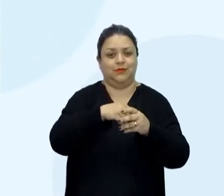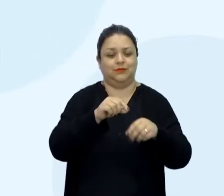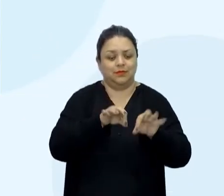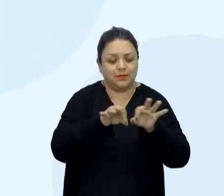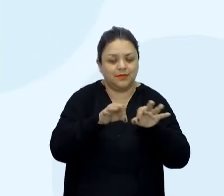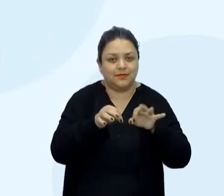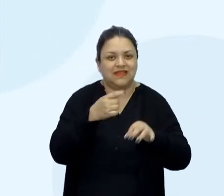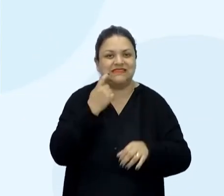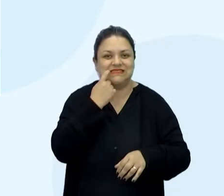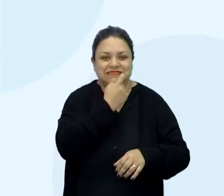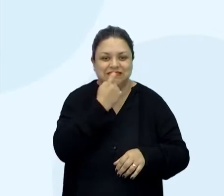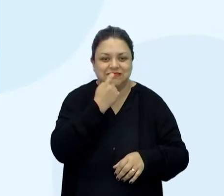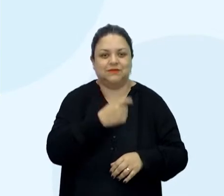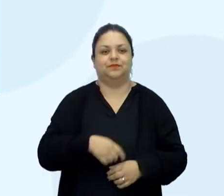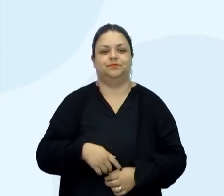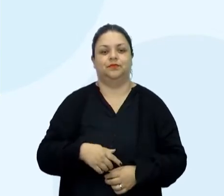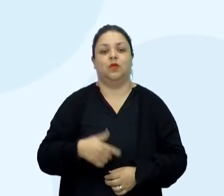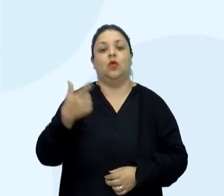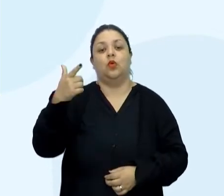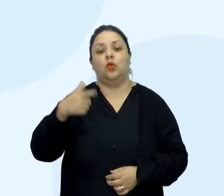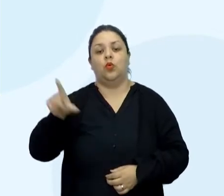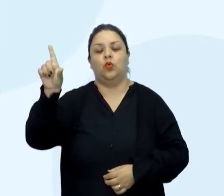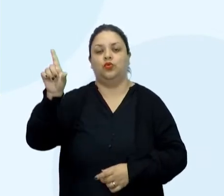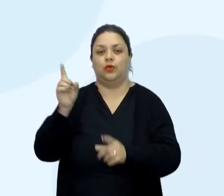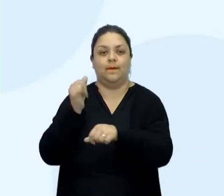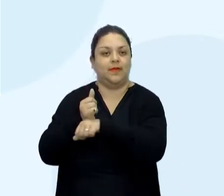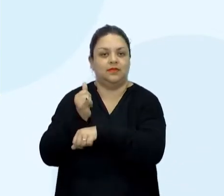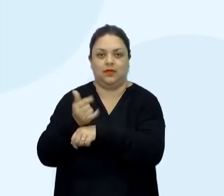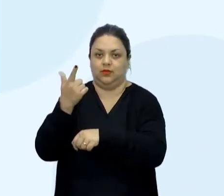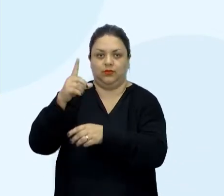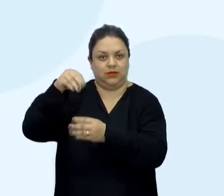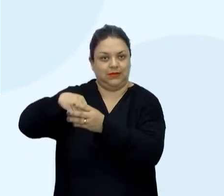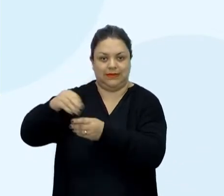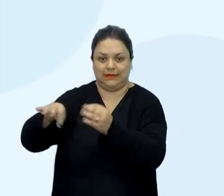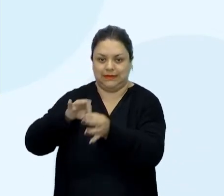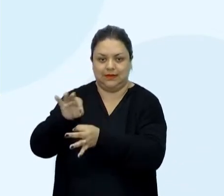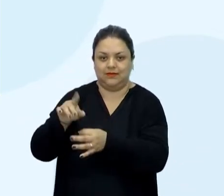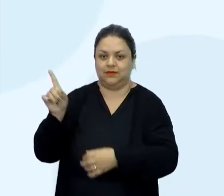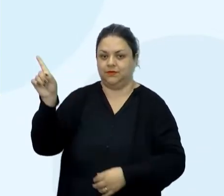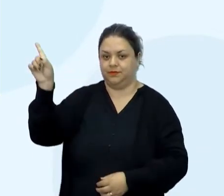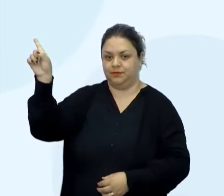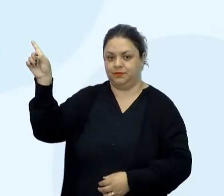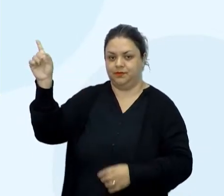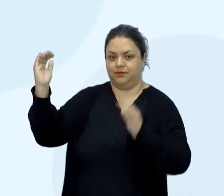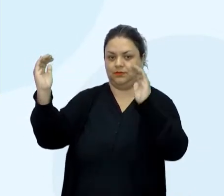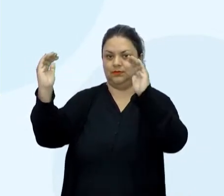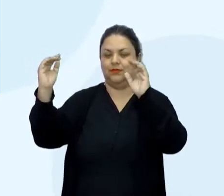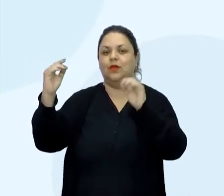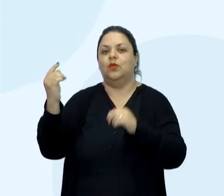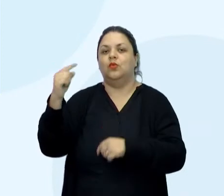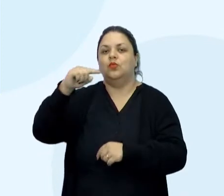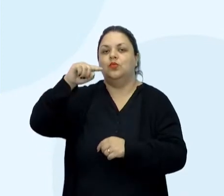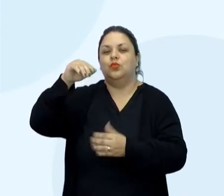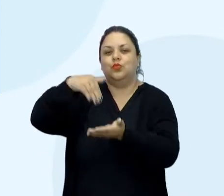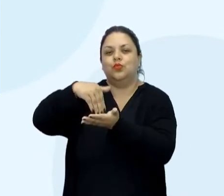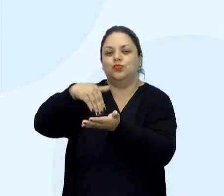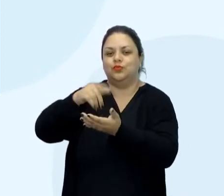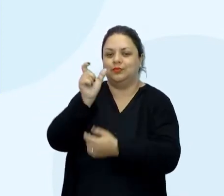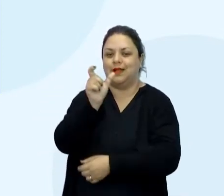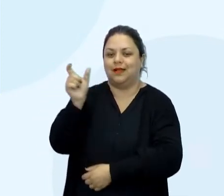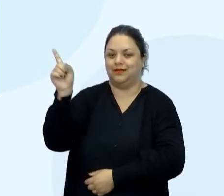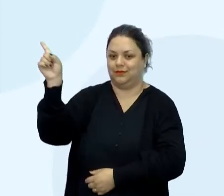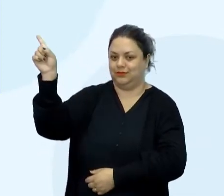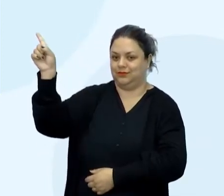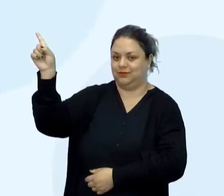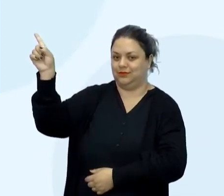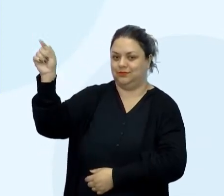o silício, bório, flúor, oxigênio, certo? Essa cerâmica odontológica, ela vai apresentar uma